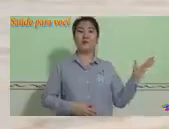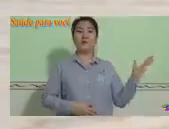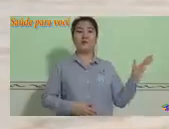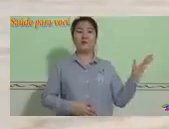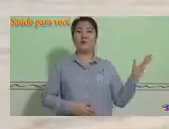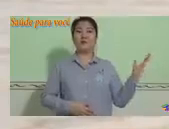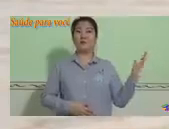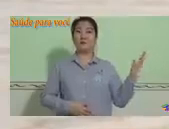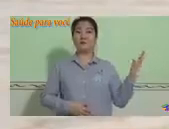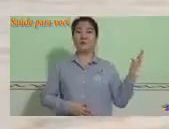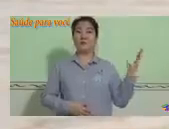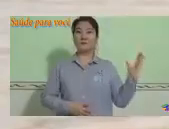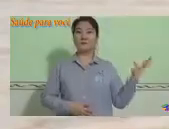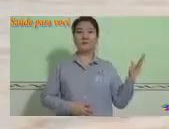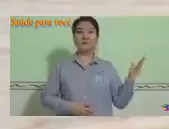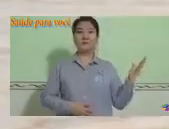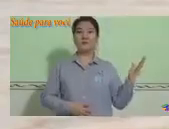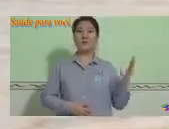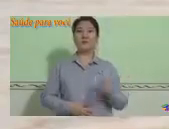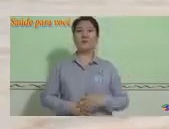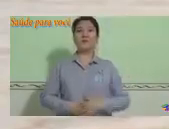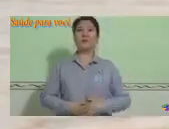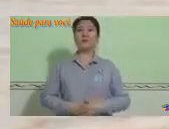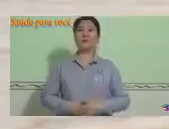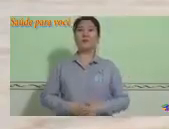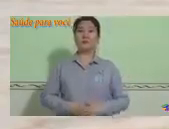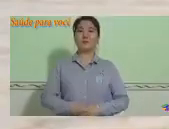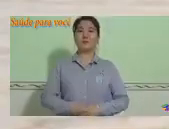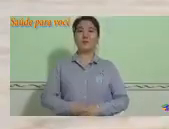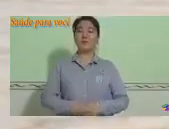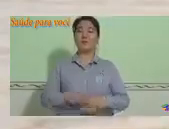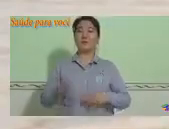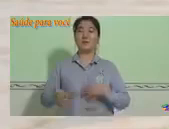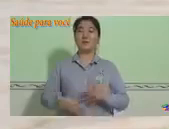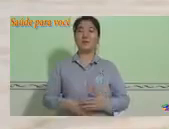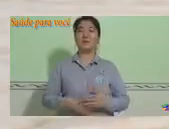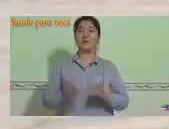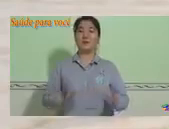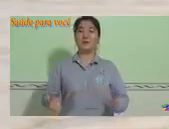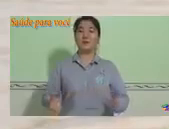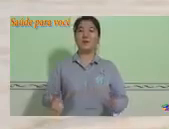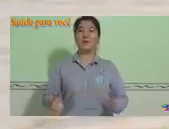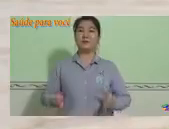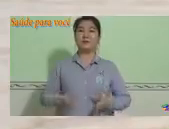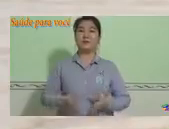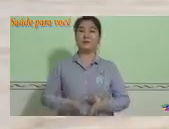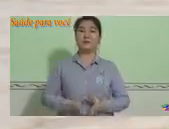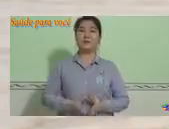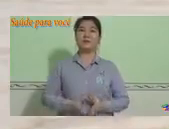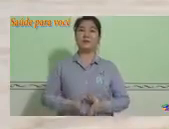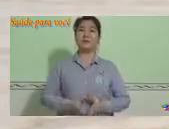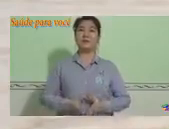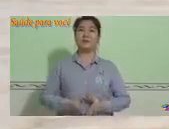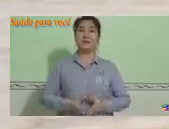CONFIRASVANTAGNSDO o acento circunflexo MGA3 na gravidez e na infância 2 pontos o acento circunflexo MGA3